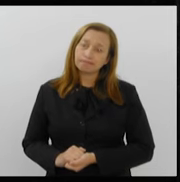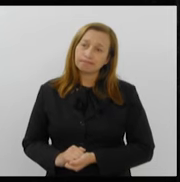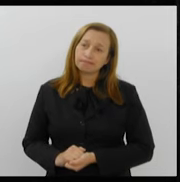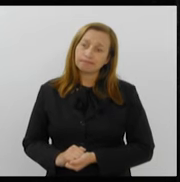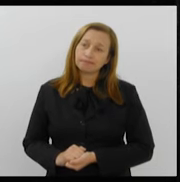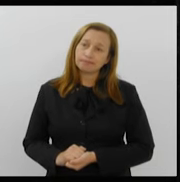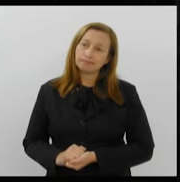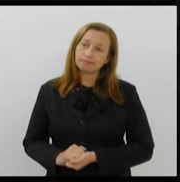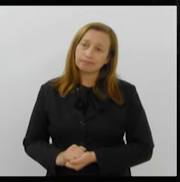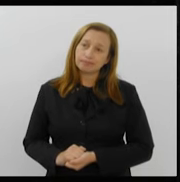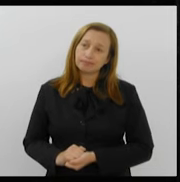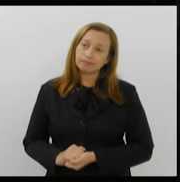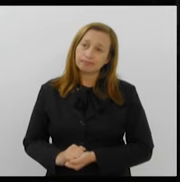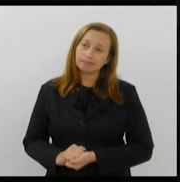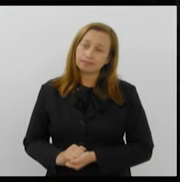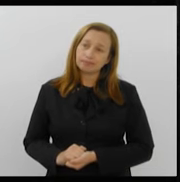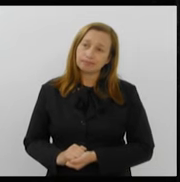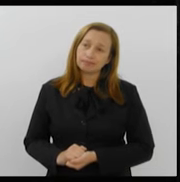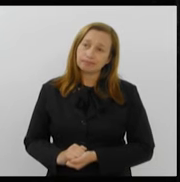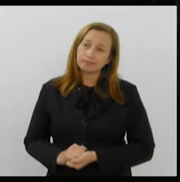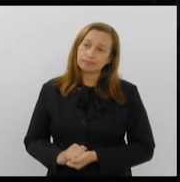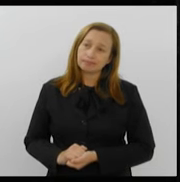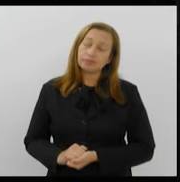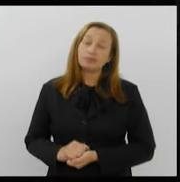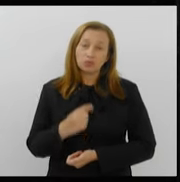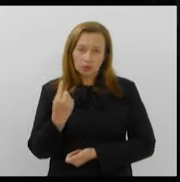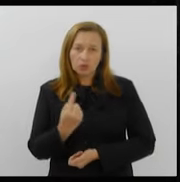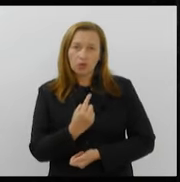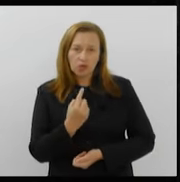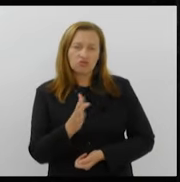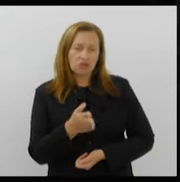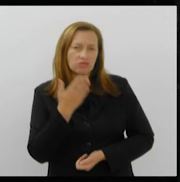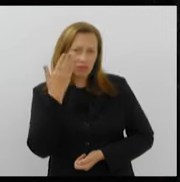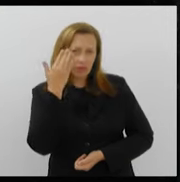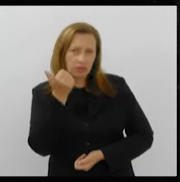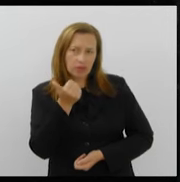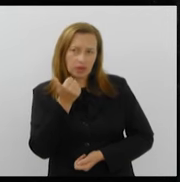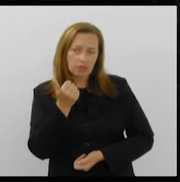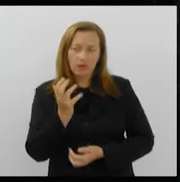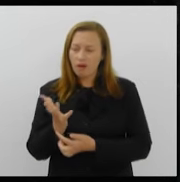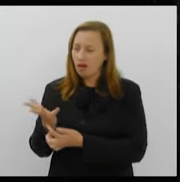conforme nós sabemos,